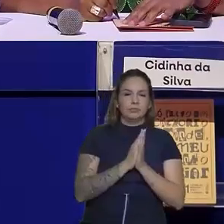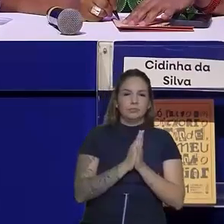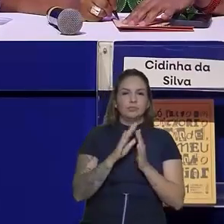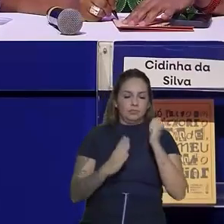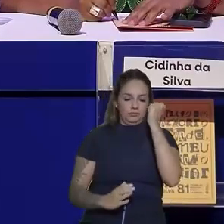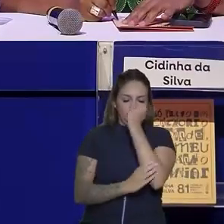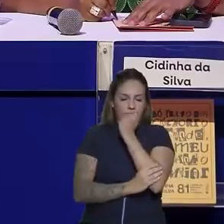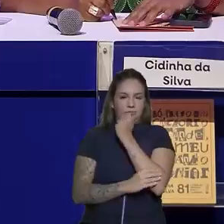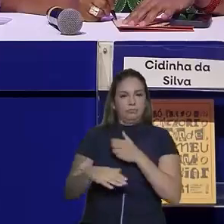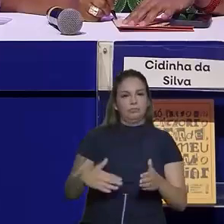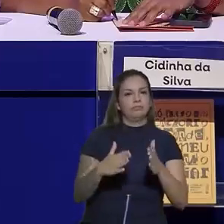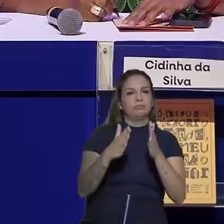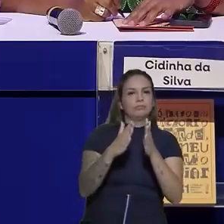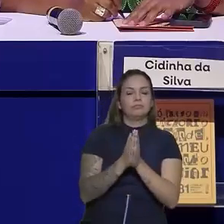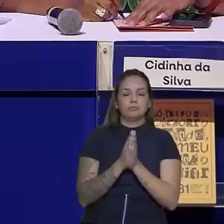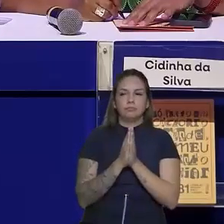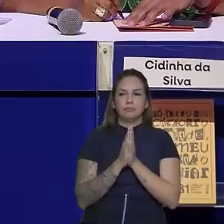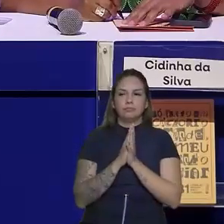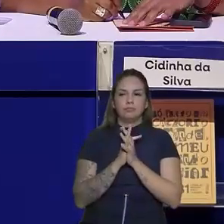dessa andança